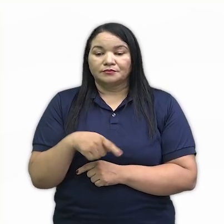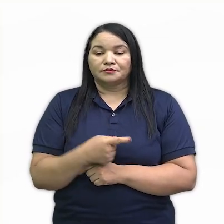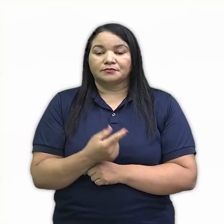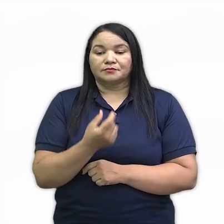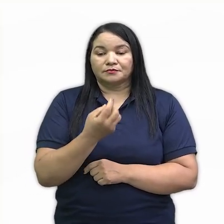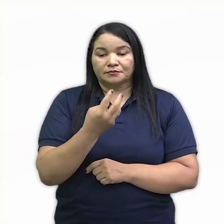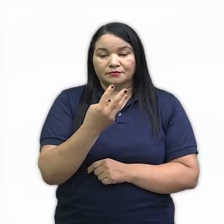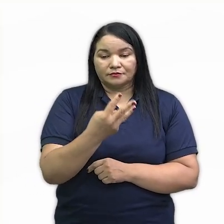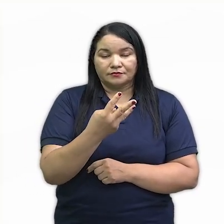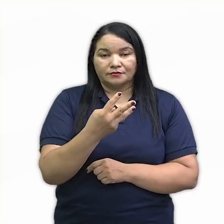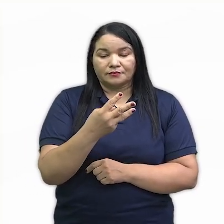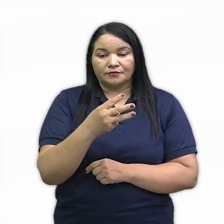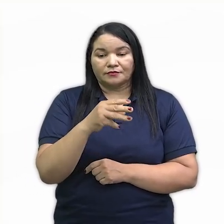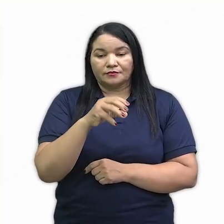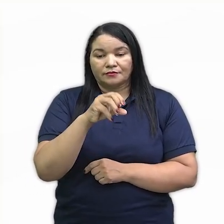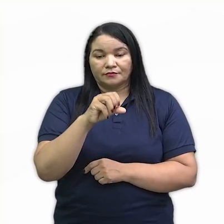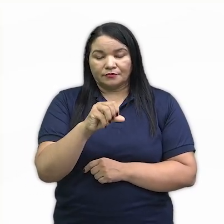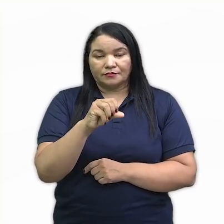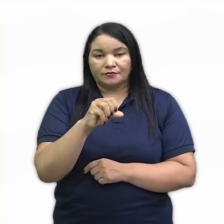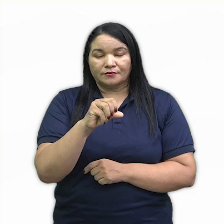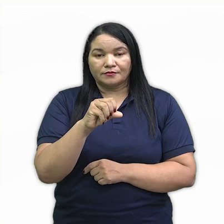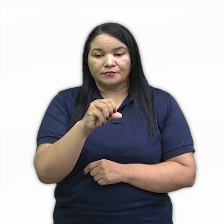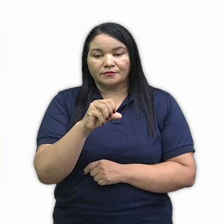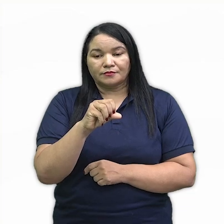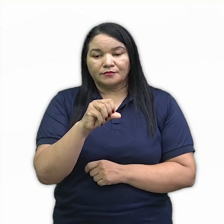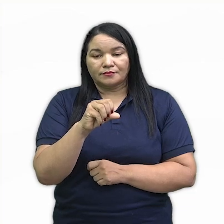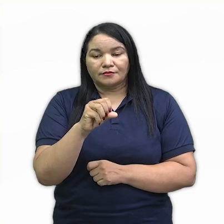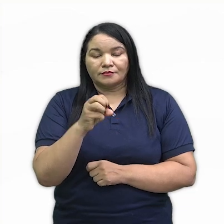PG, sendo o